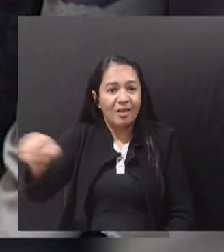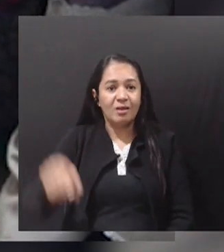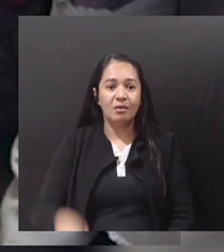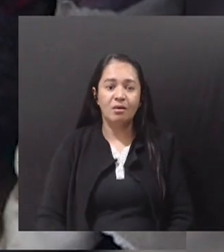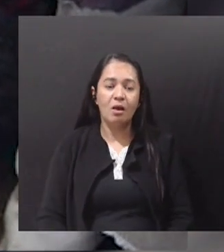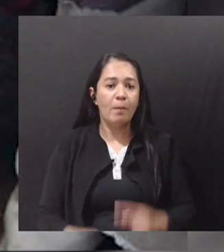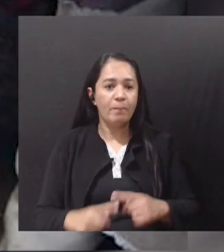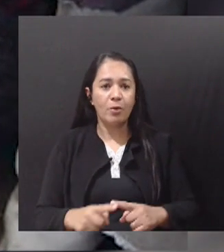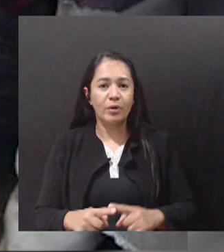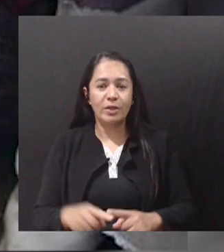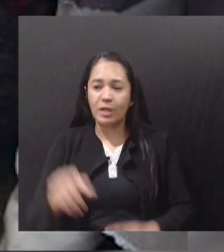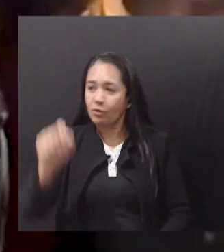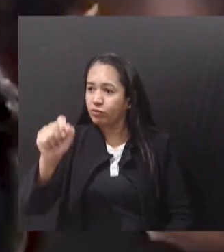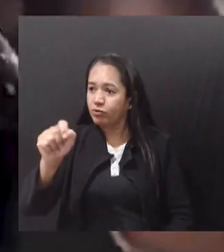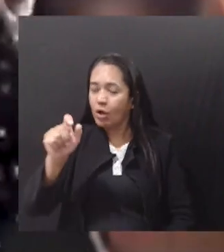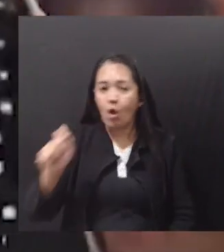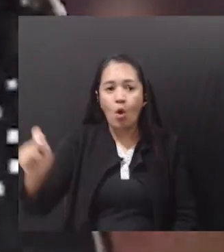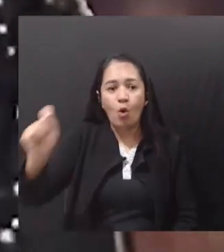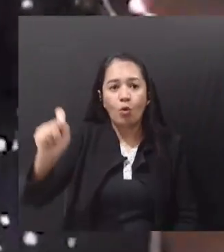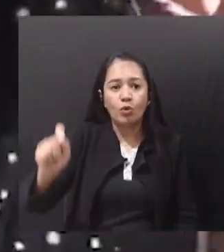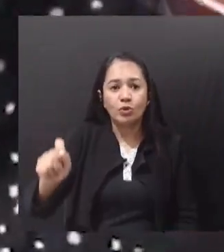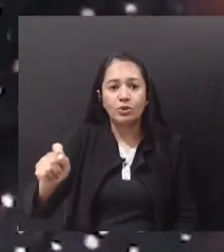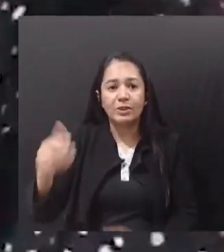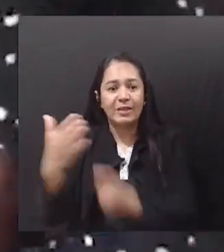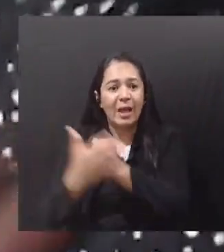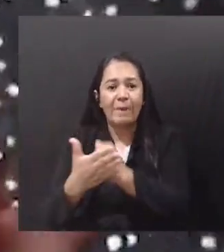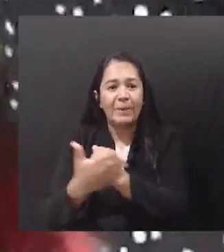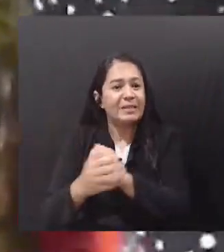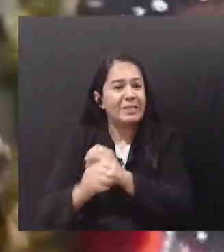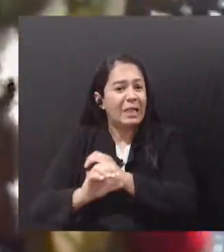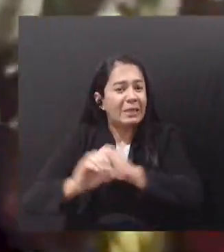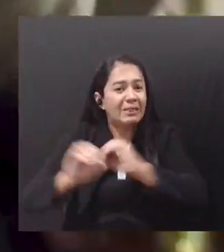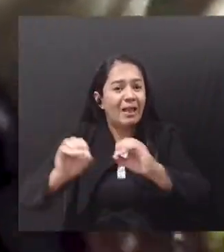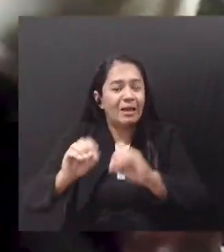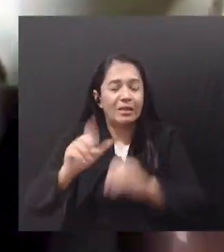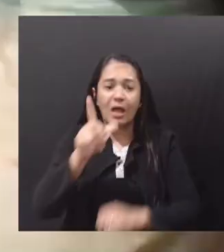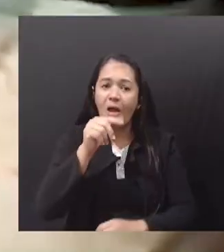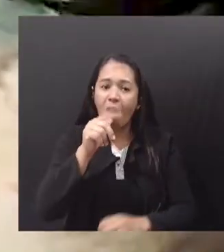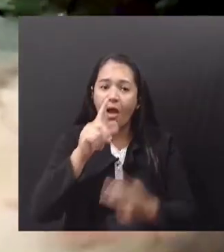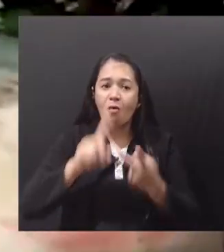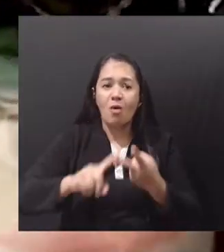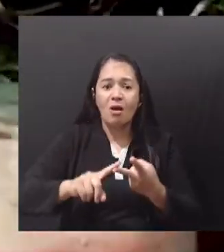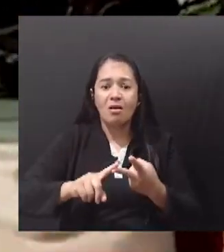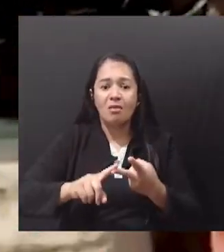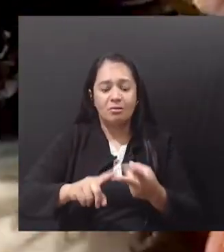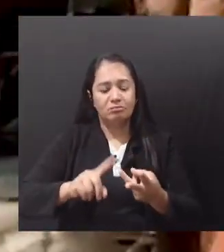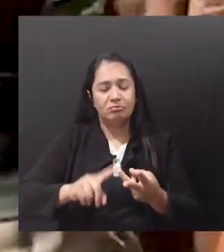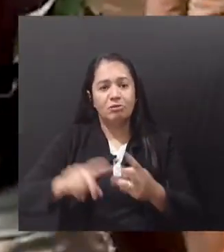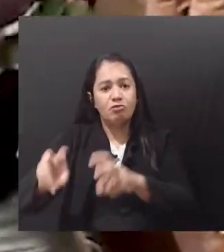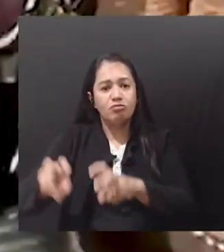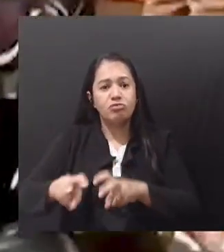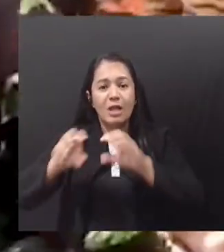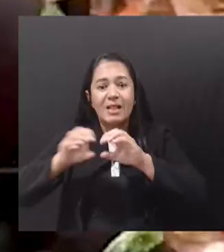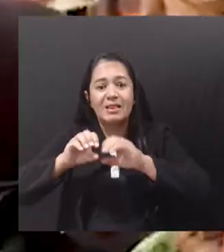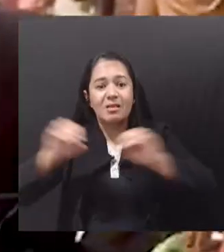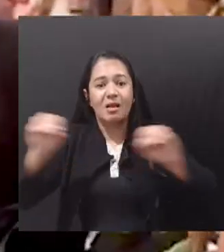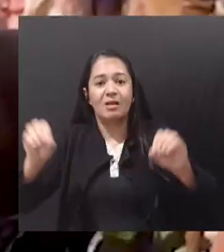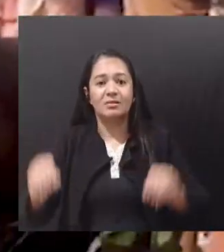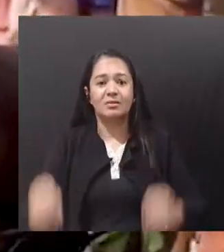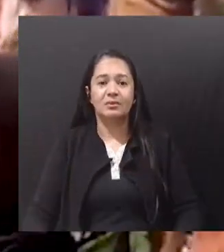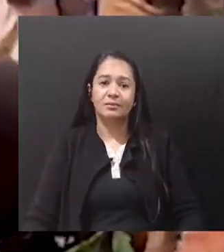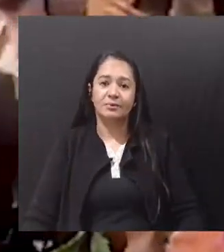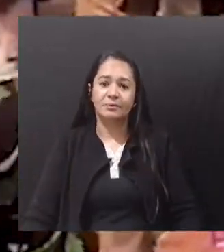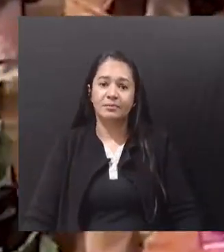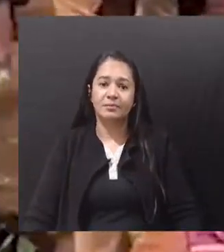é o continente que está sem a base de tudo, sem saneamento, sem água, sem agricultura. Então,